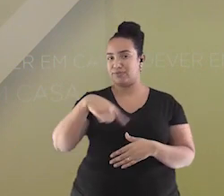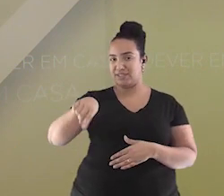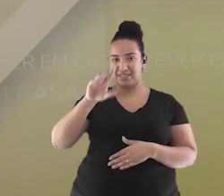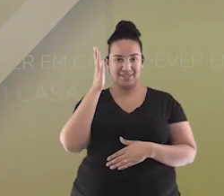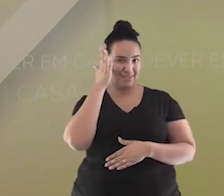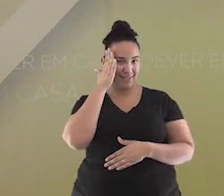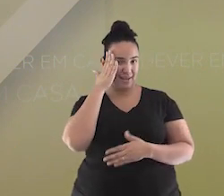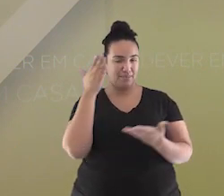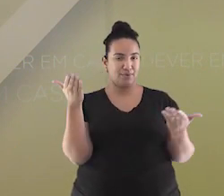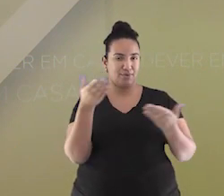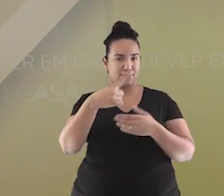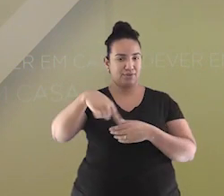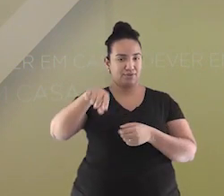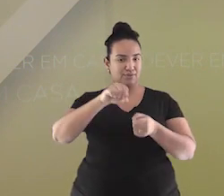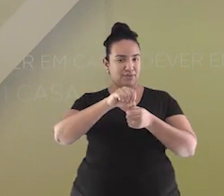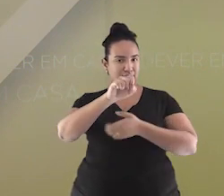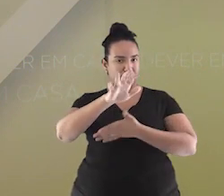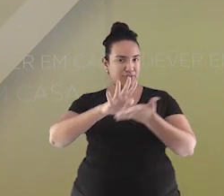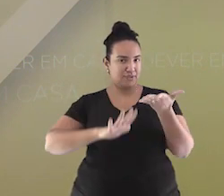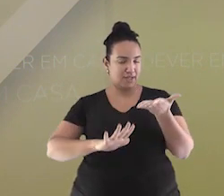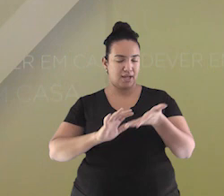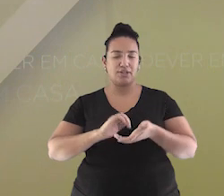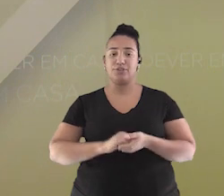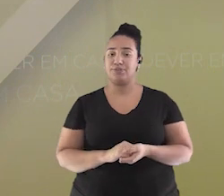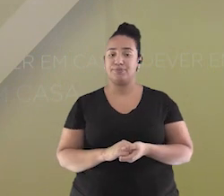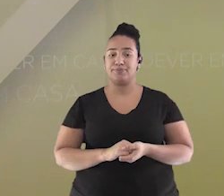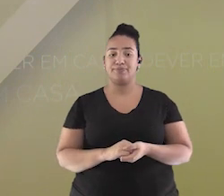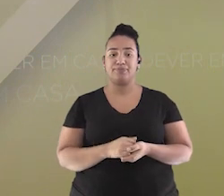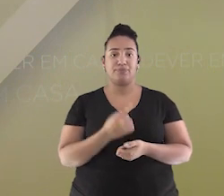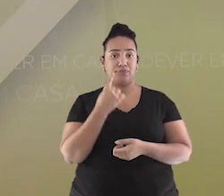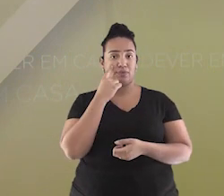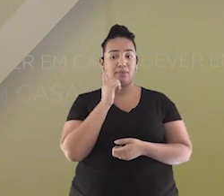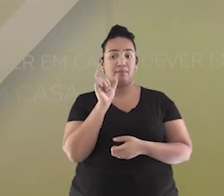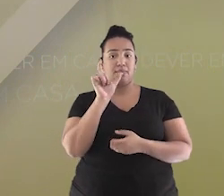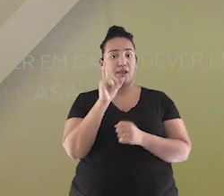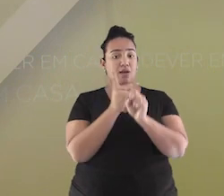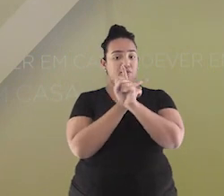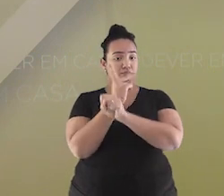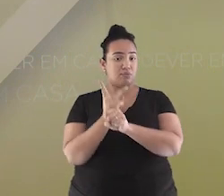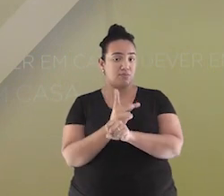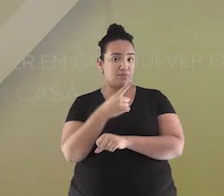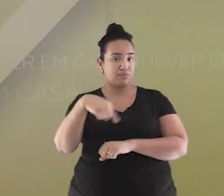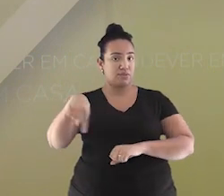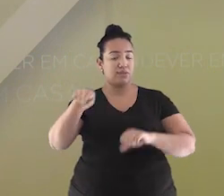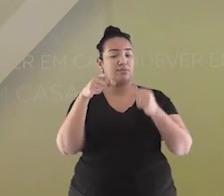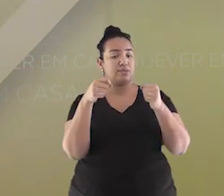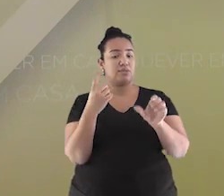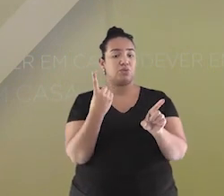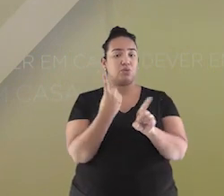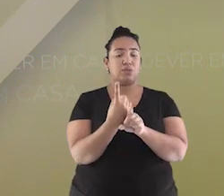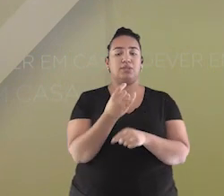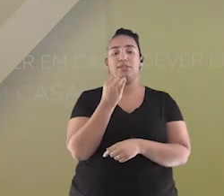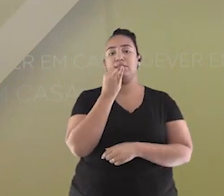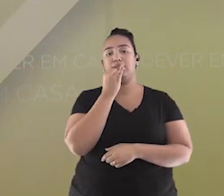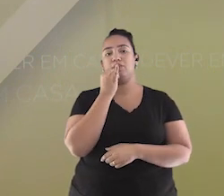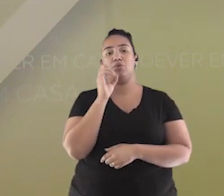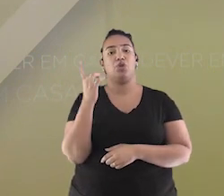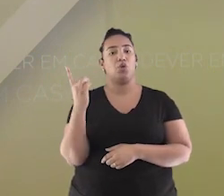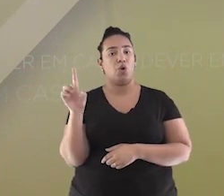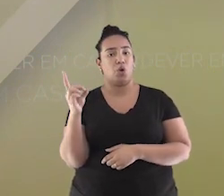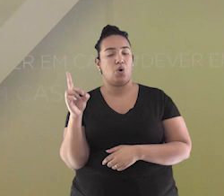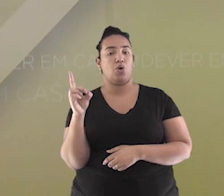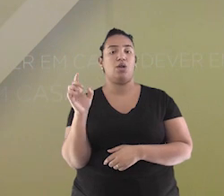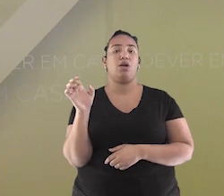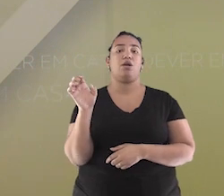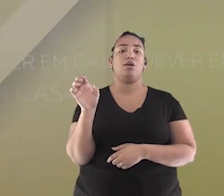mundo, nós vamos fazer uma atividade de caça-palavra. E aqui vocês precisam encontrar as palavras como o dólar,